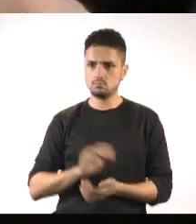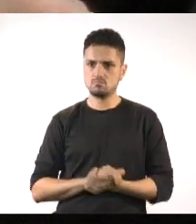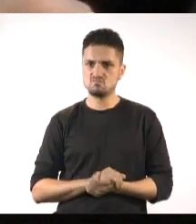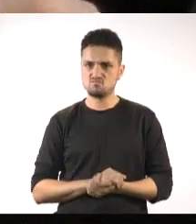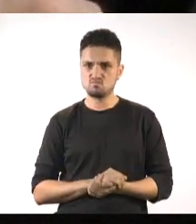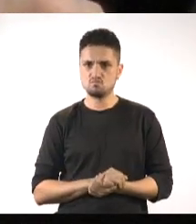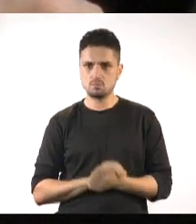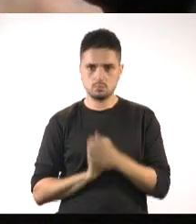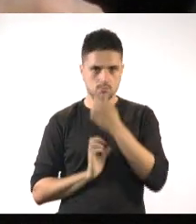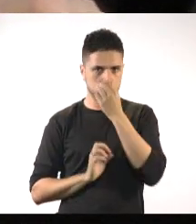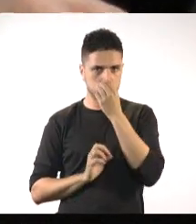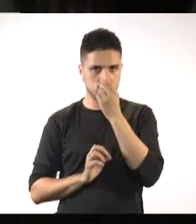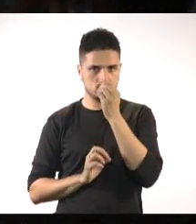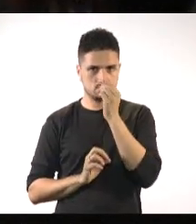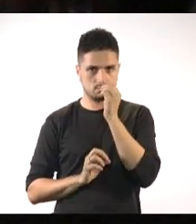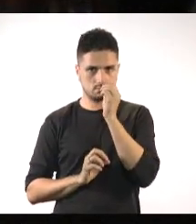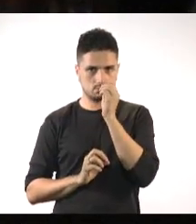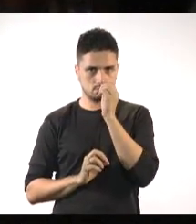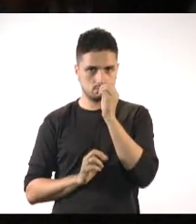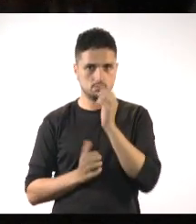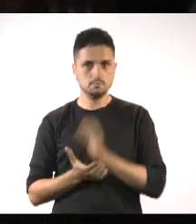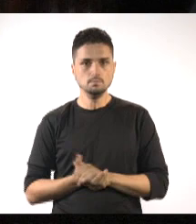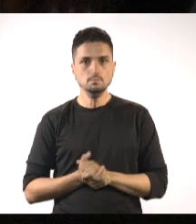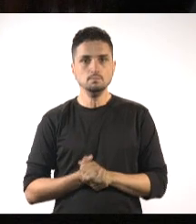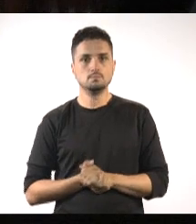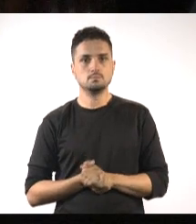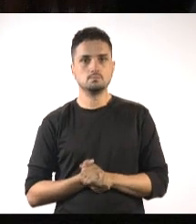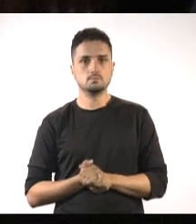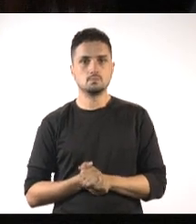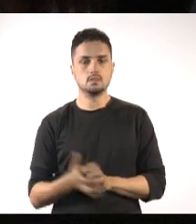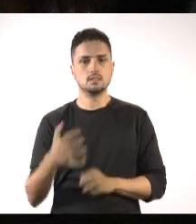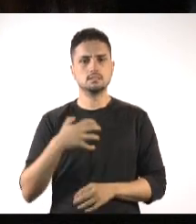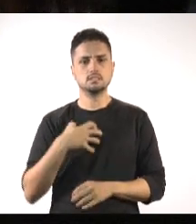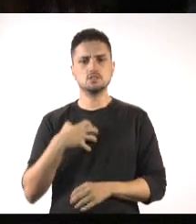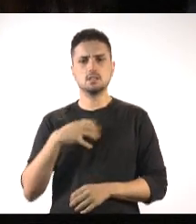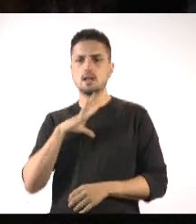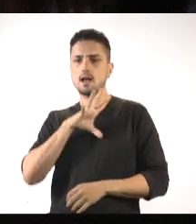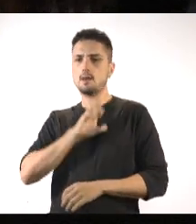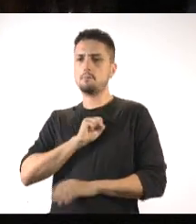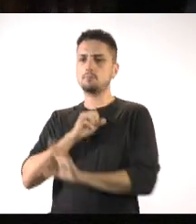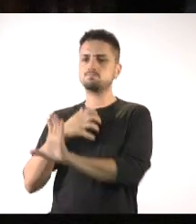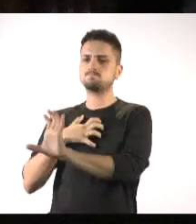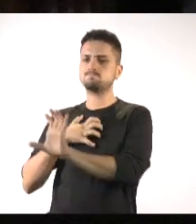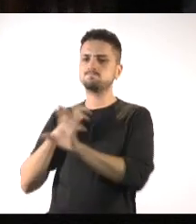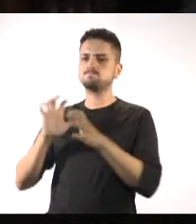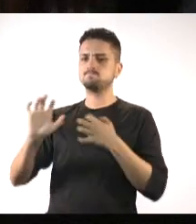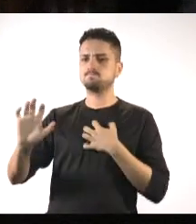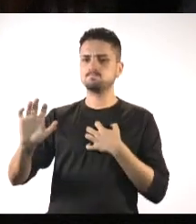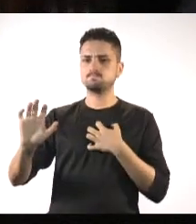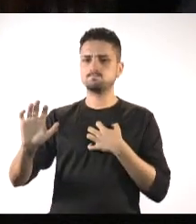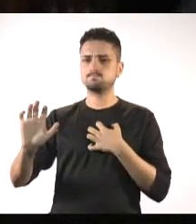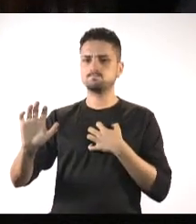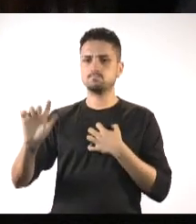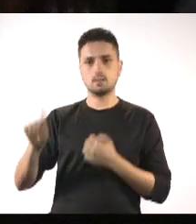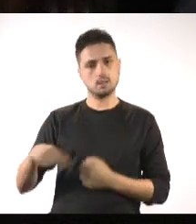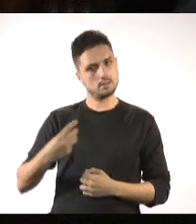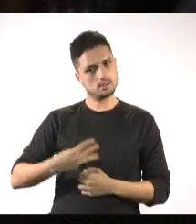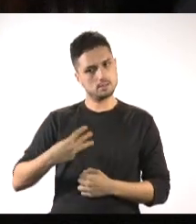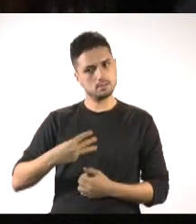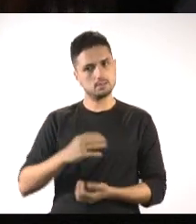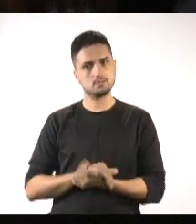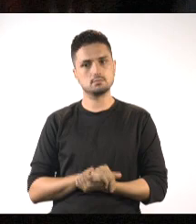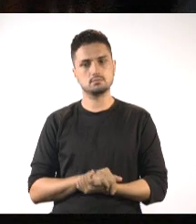pode estar vivendo. Sentiu compaixão é a terceira parte da campanha da